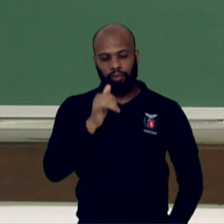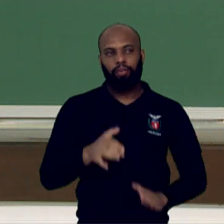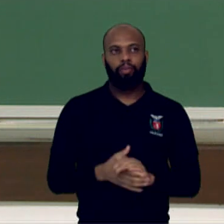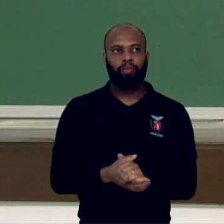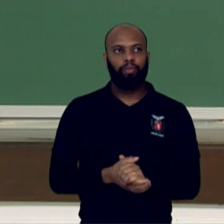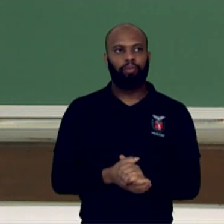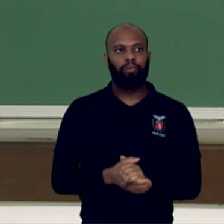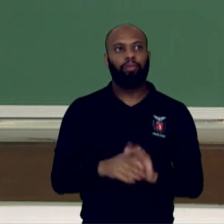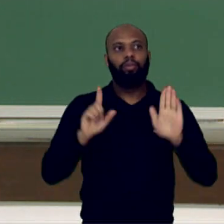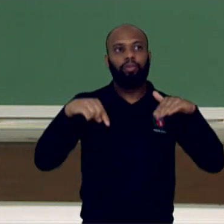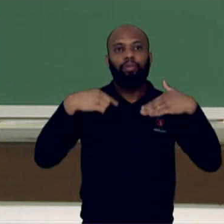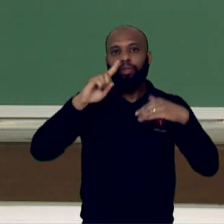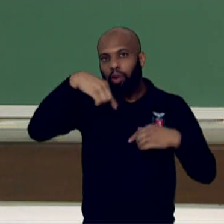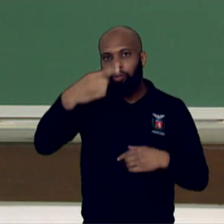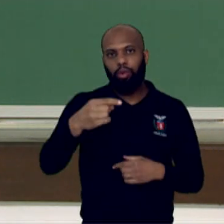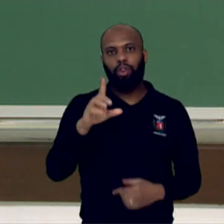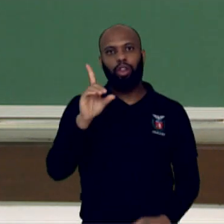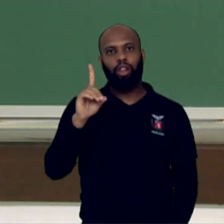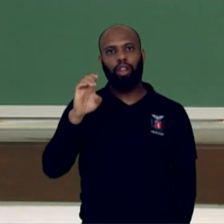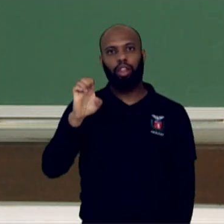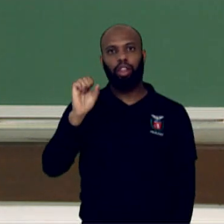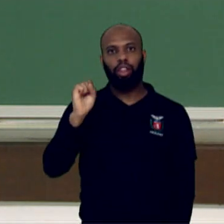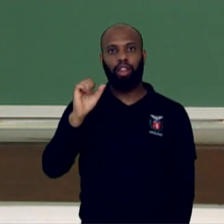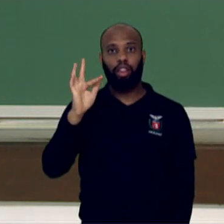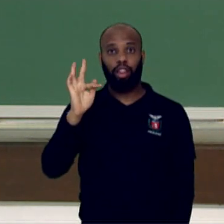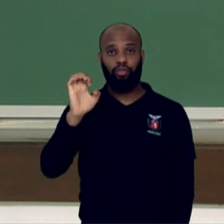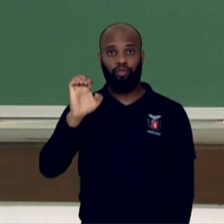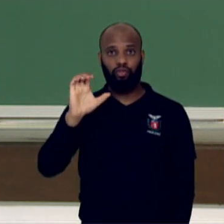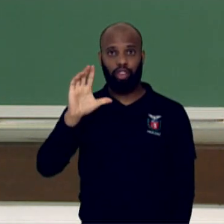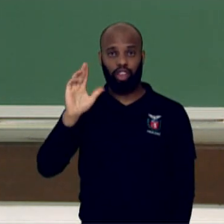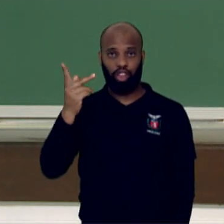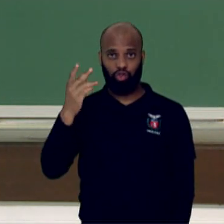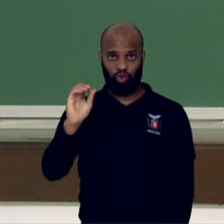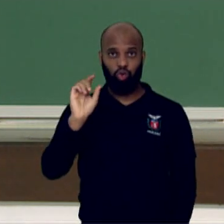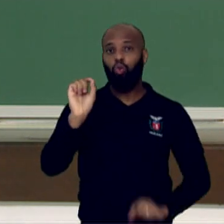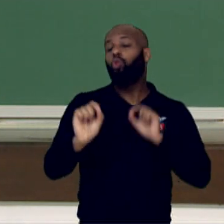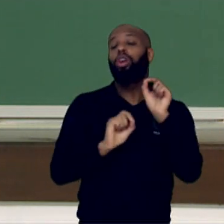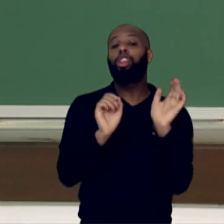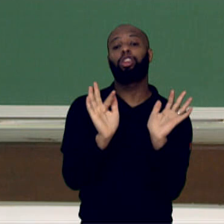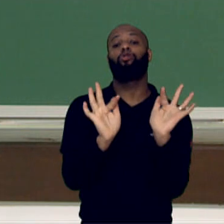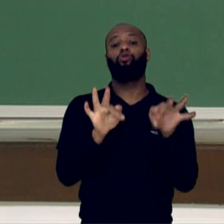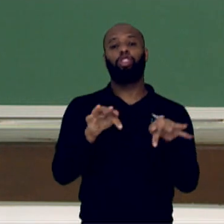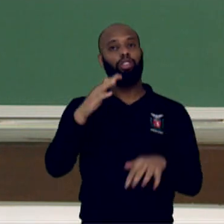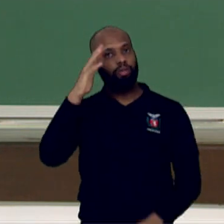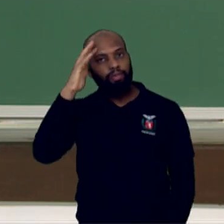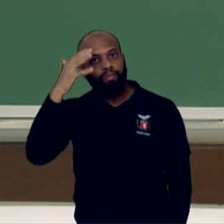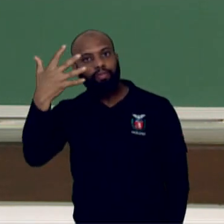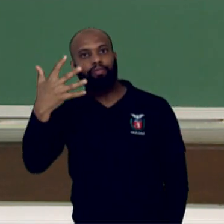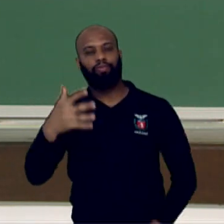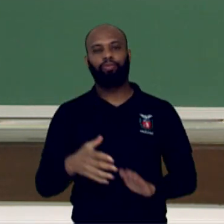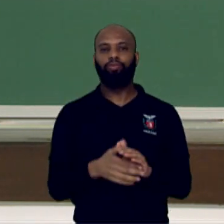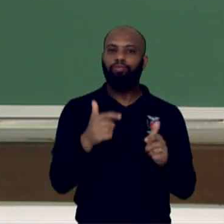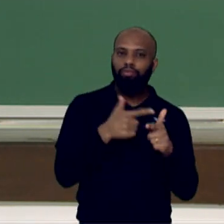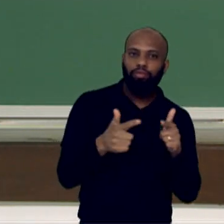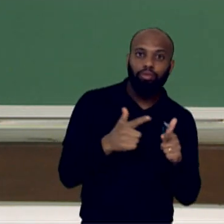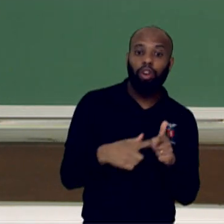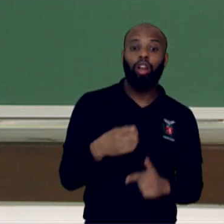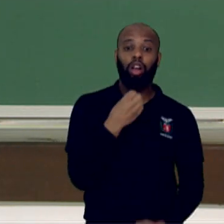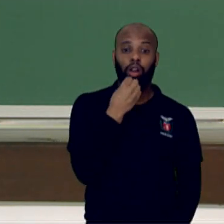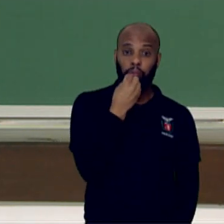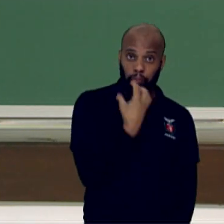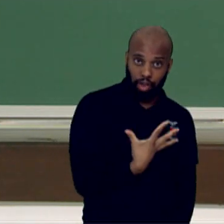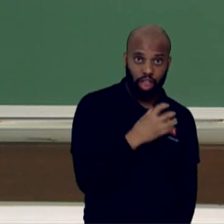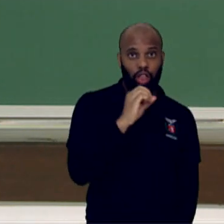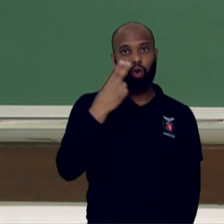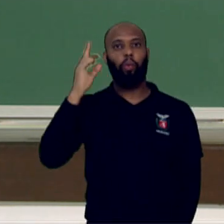E o desfecho? Desfecho é o final, é quando se resolve o conflito. Para o bem ou